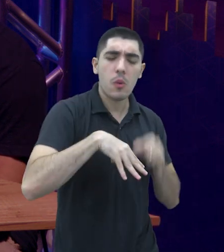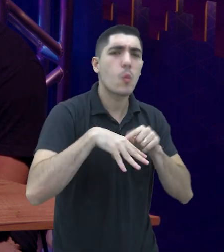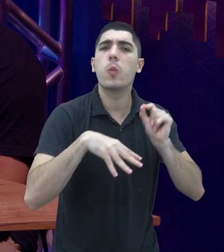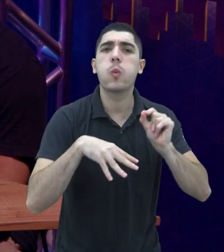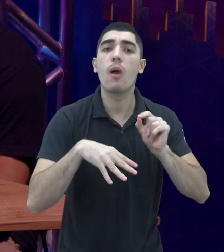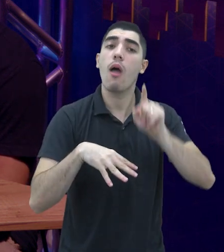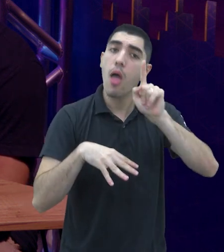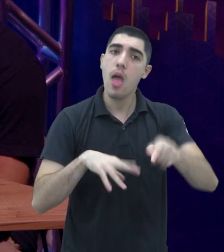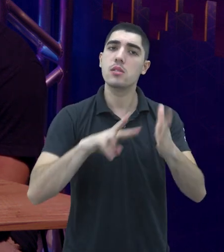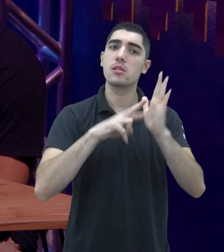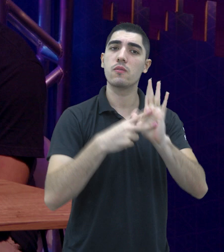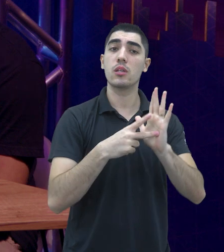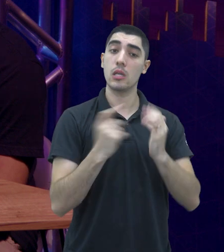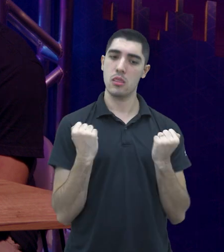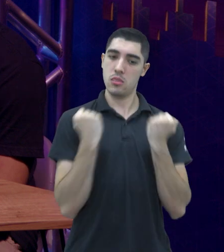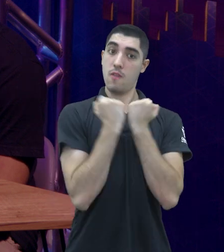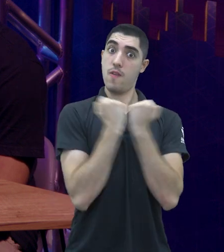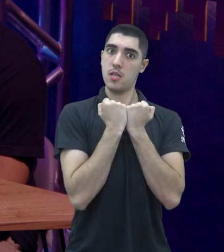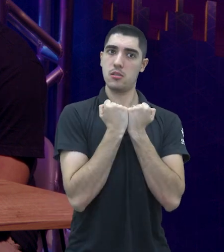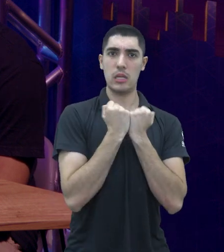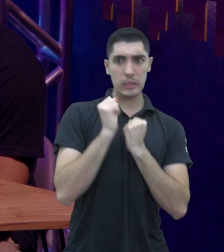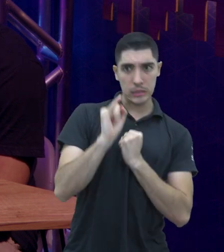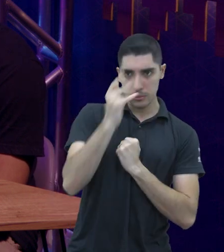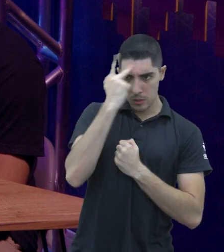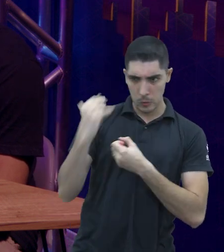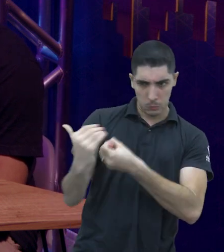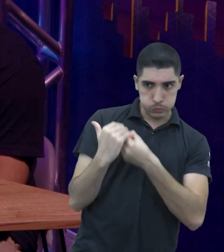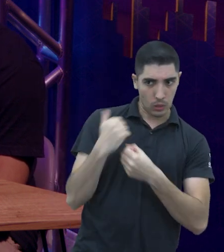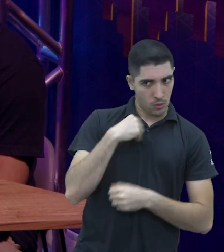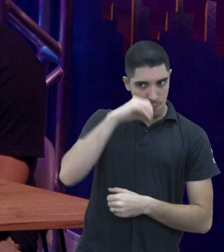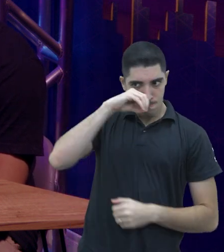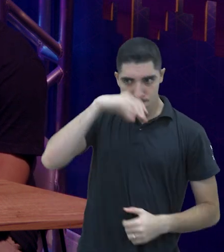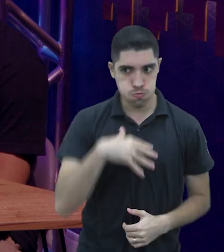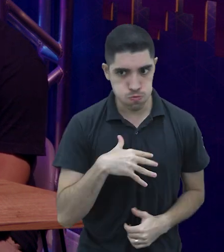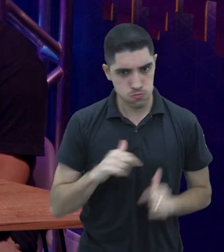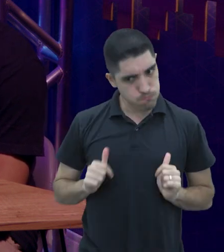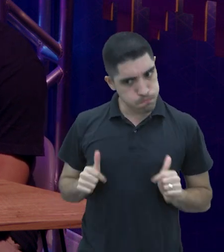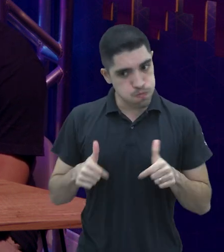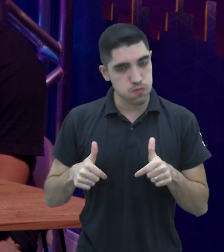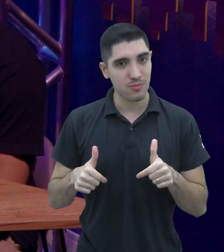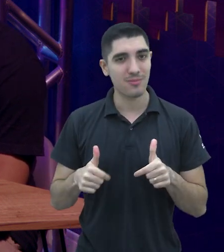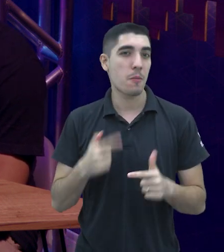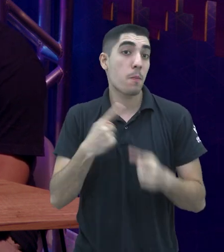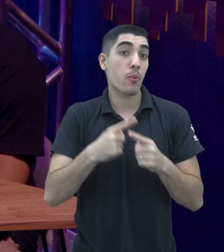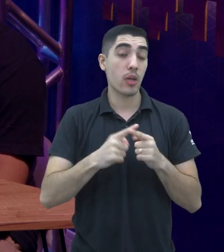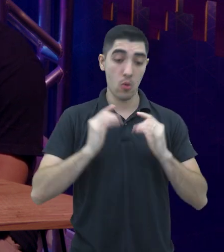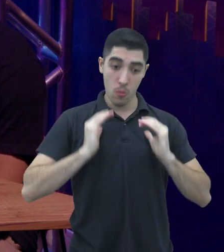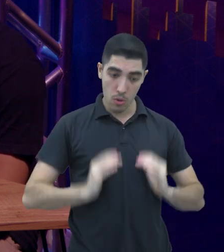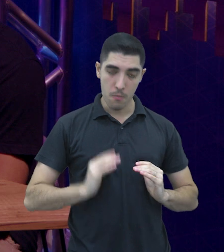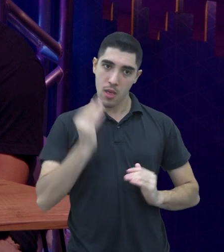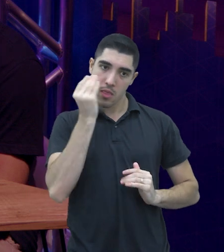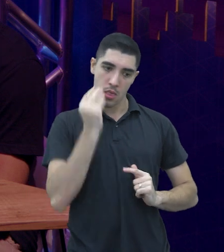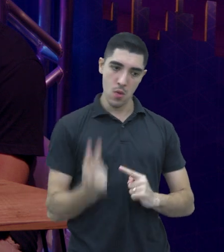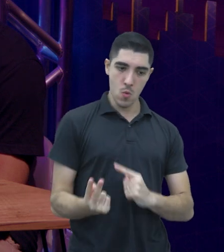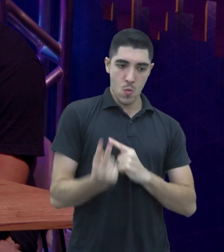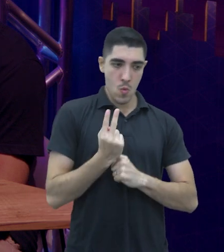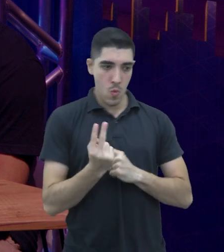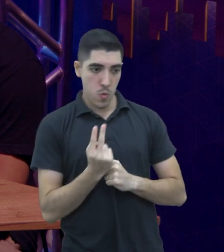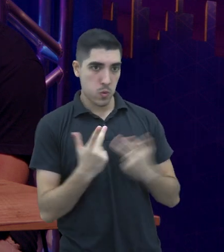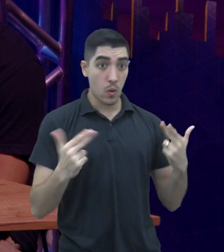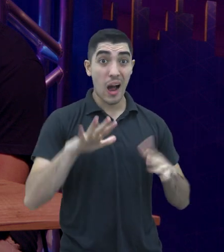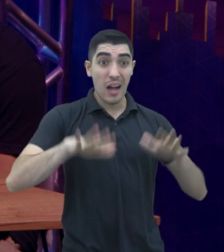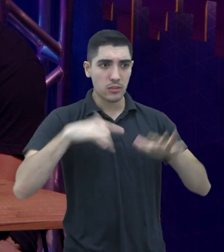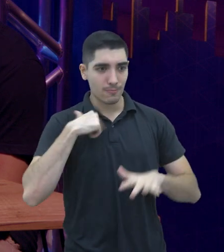dos perigos enfrentados e dos ataques recebidos. Agressividade e medo são emoções fundamentais na sustentação